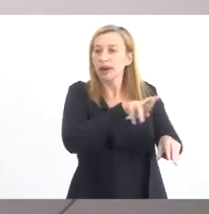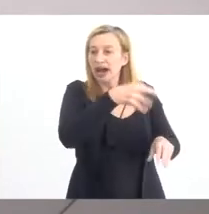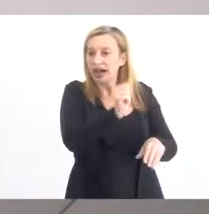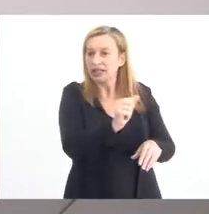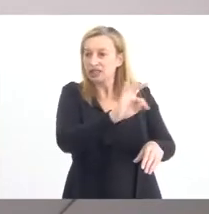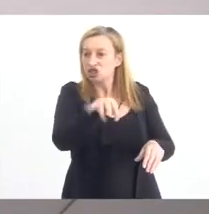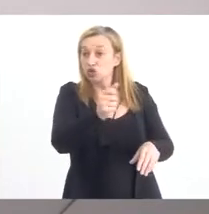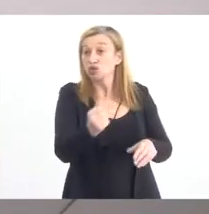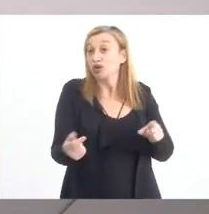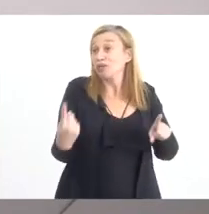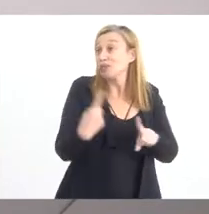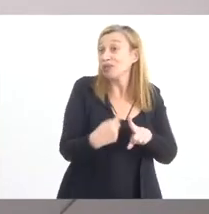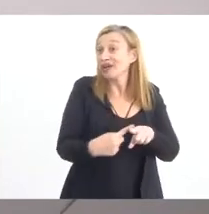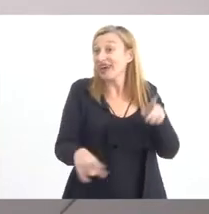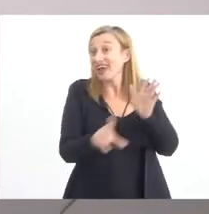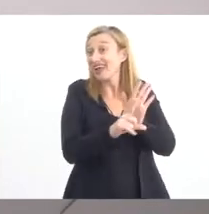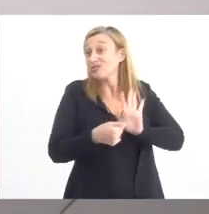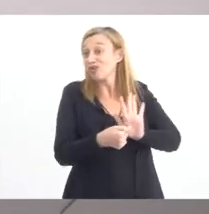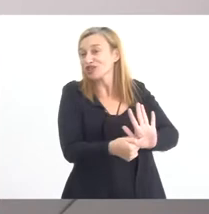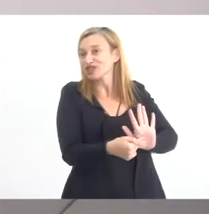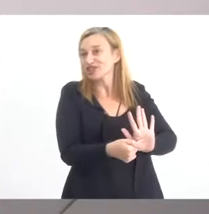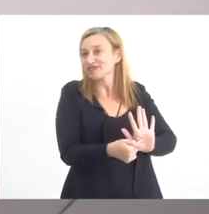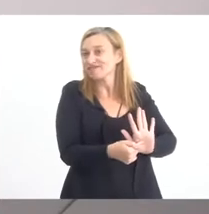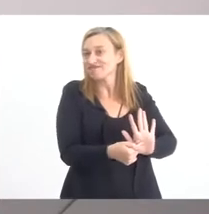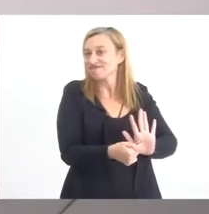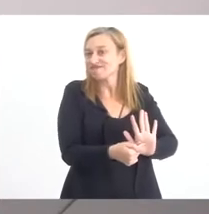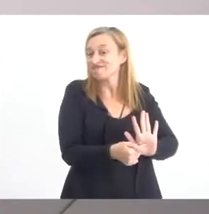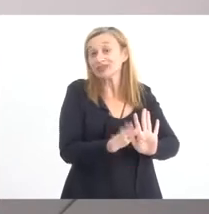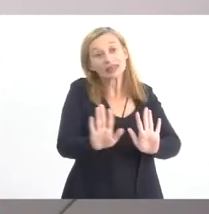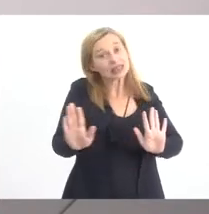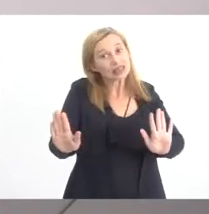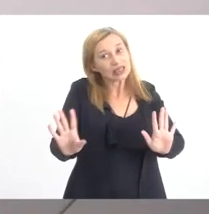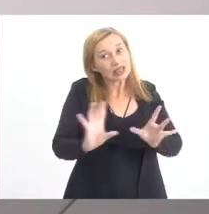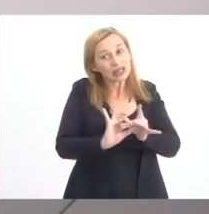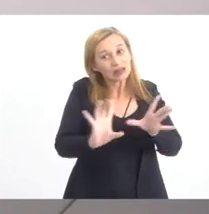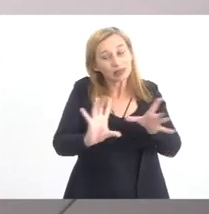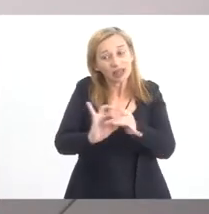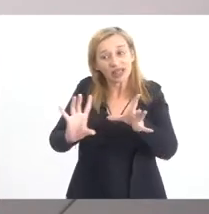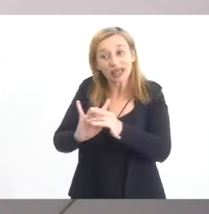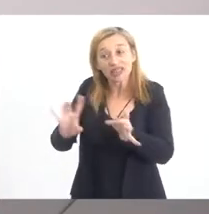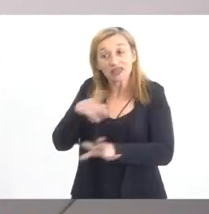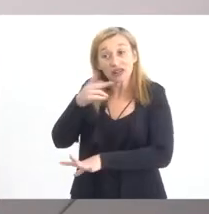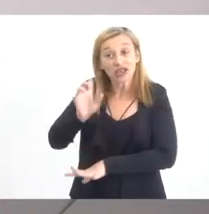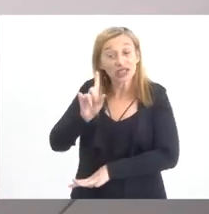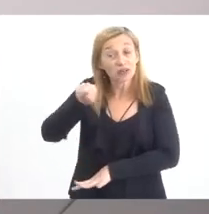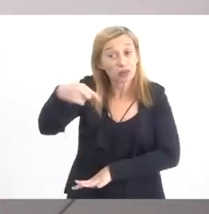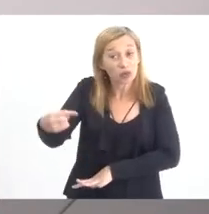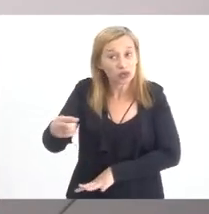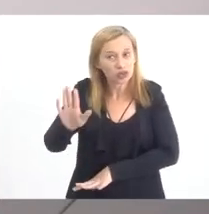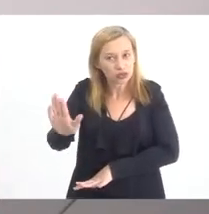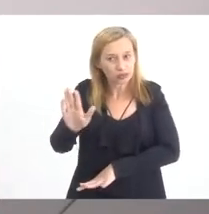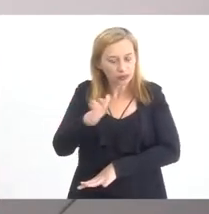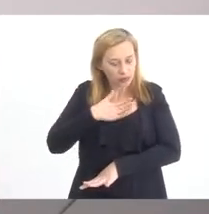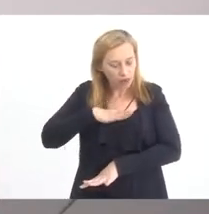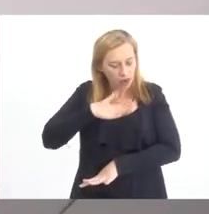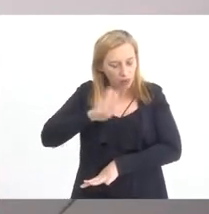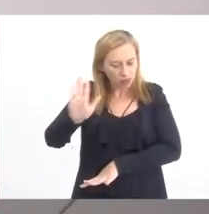lei prevê. Por favor, vamos garantir as falas, manifestações ao final das falas. Por favor,